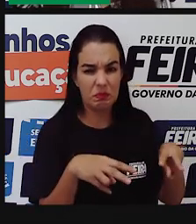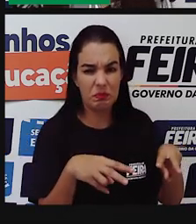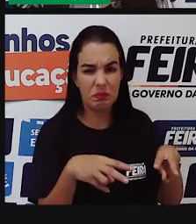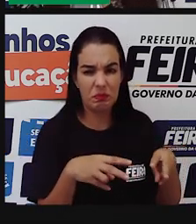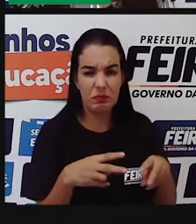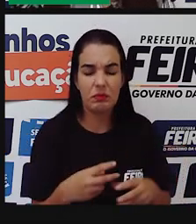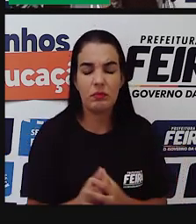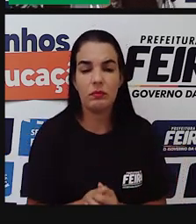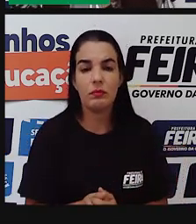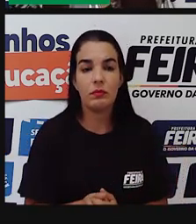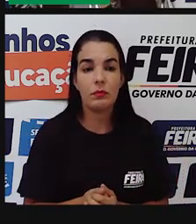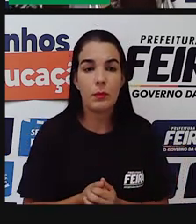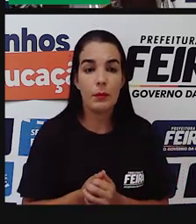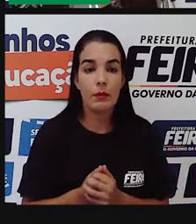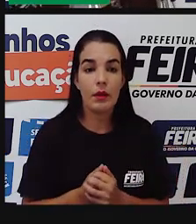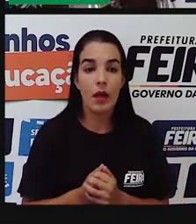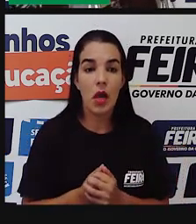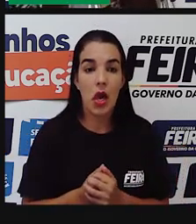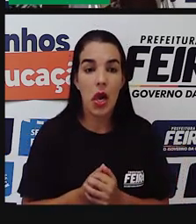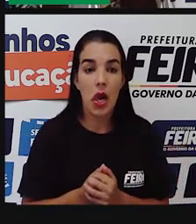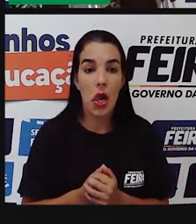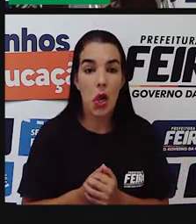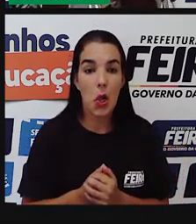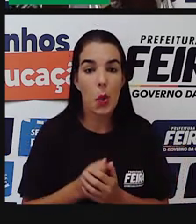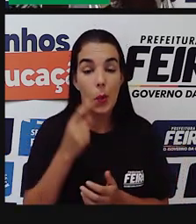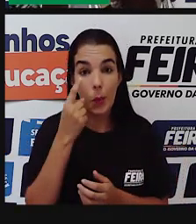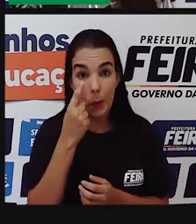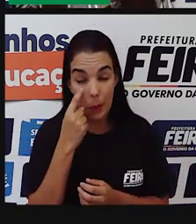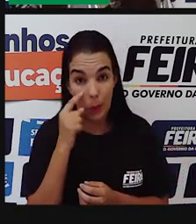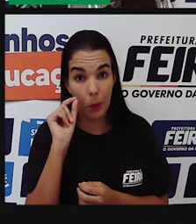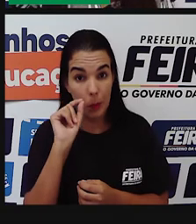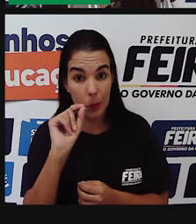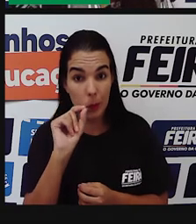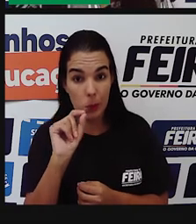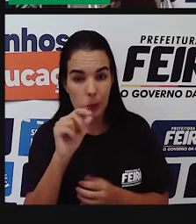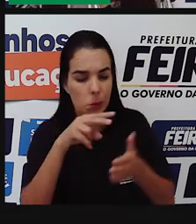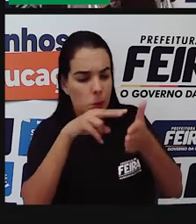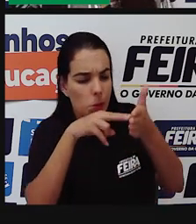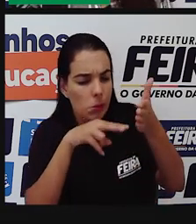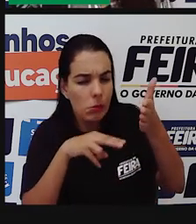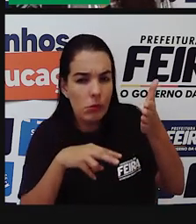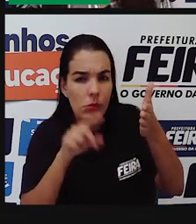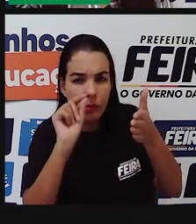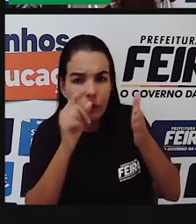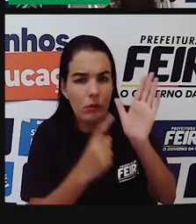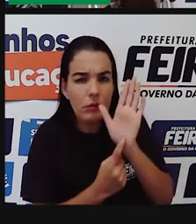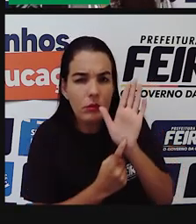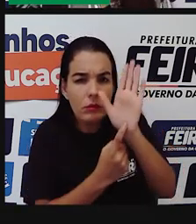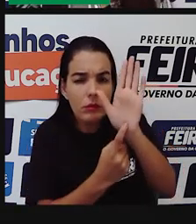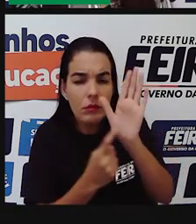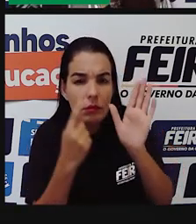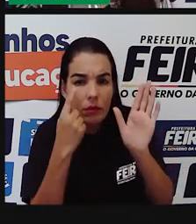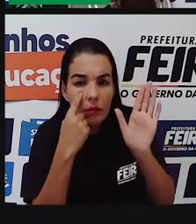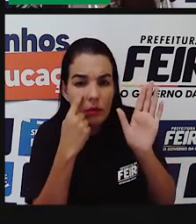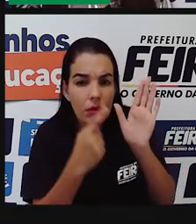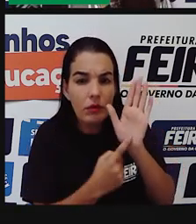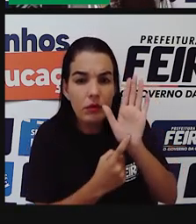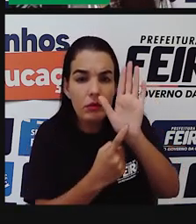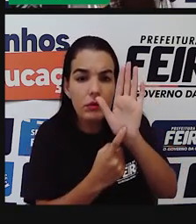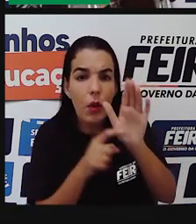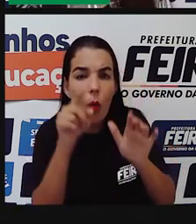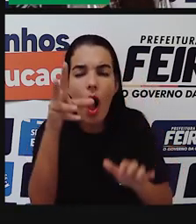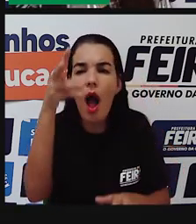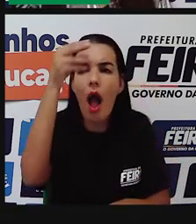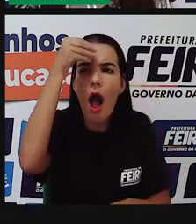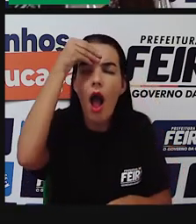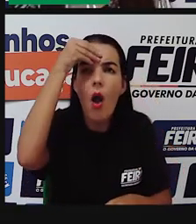venenosas, né? Eu quero que vocês vejam, leiam esse trecho e vocês escrevam aí a compreensão